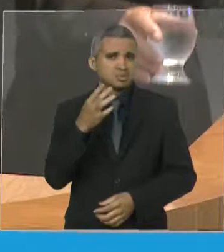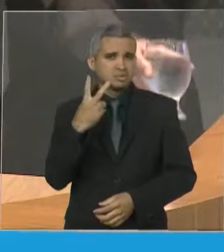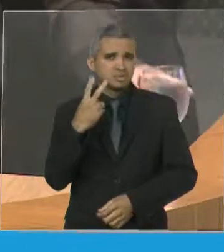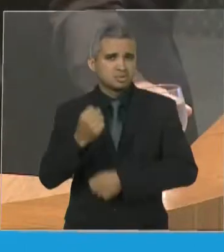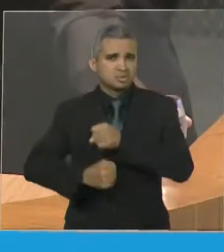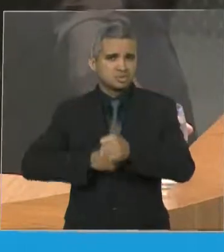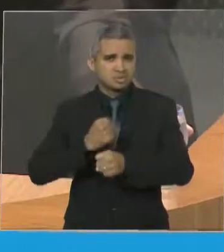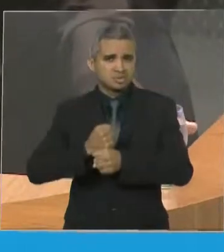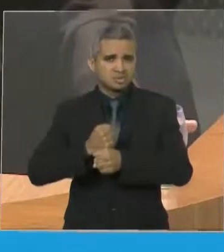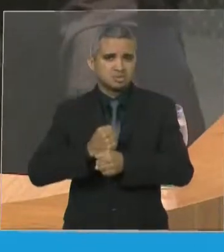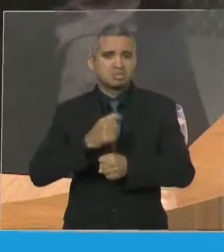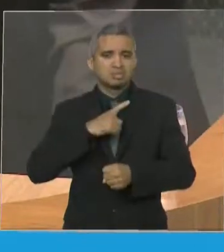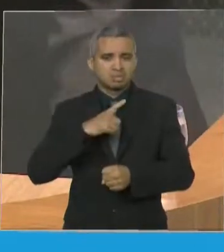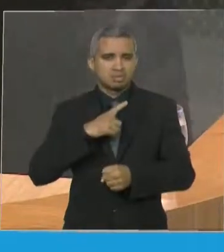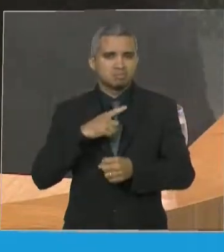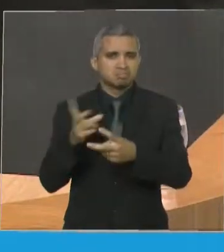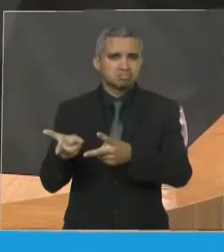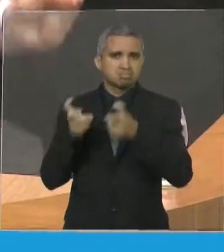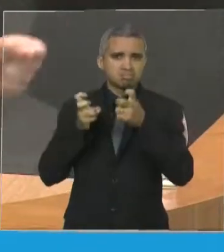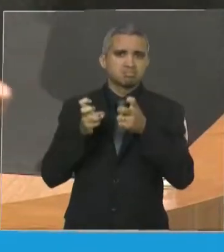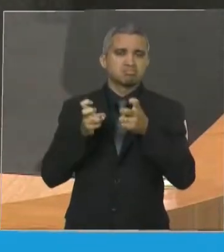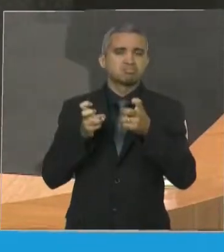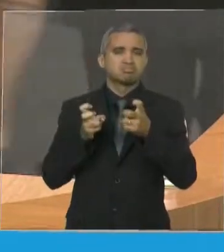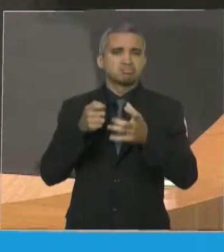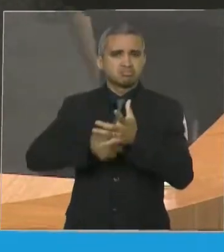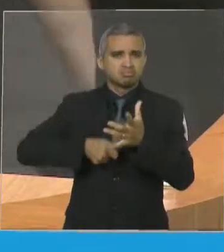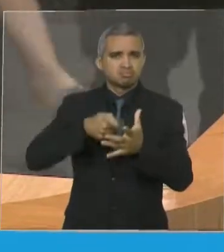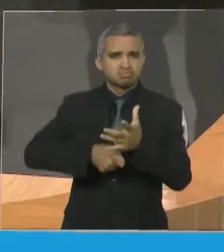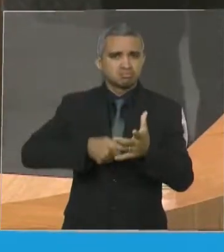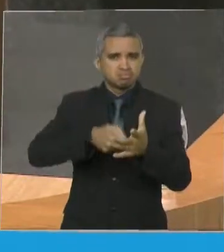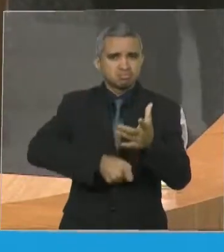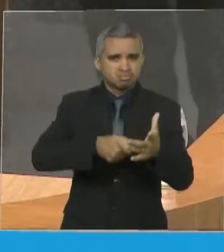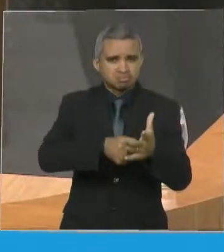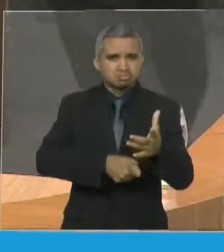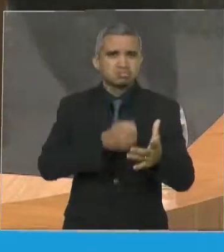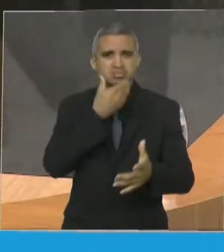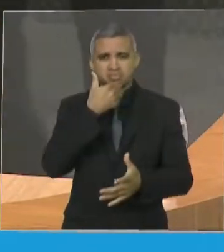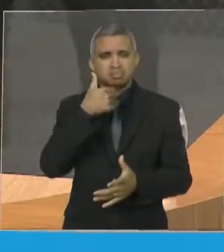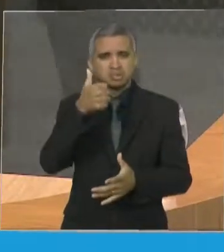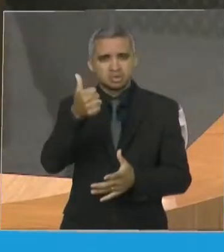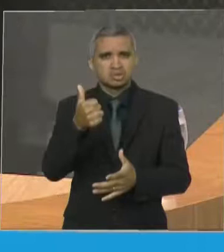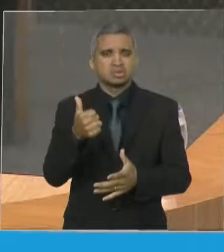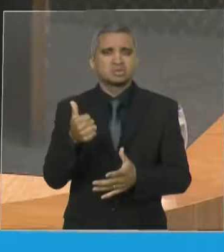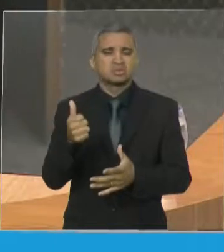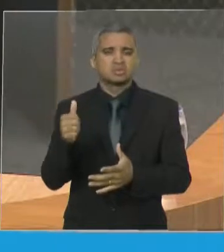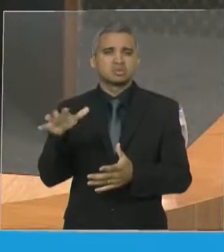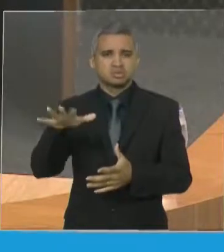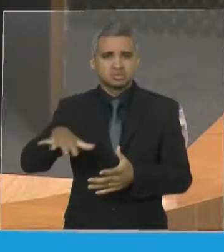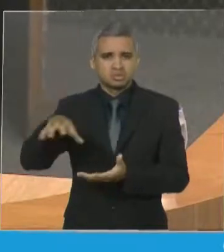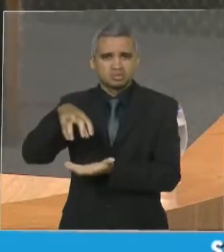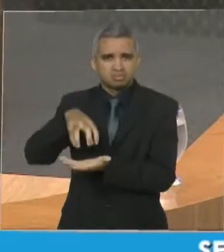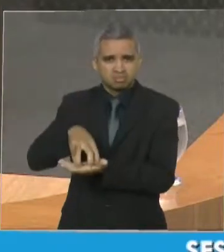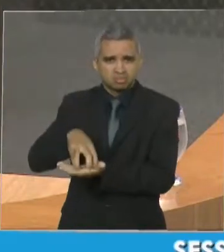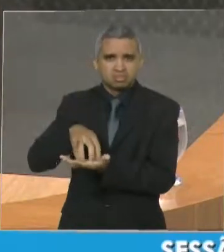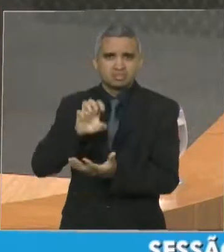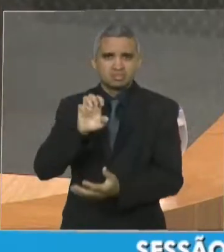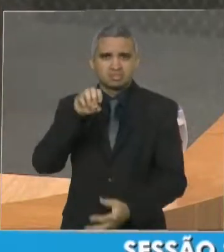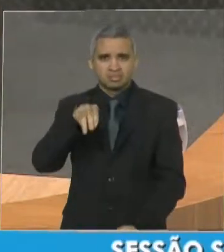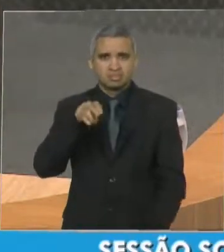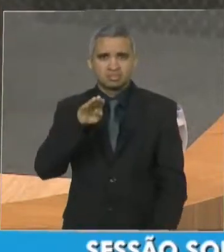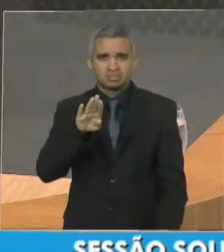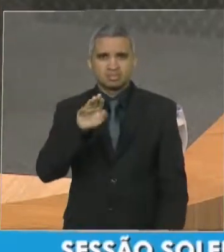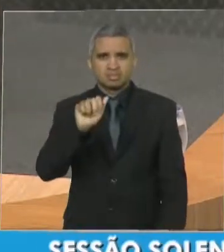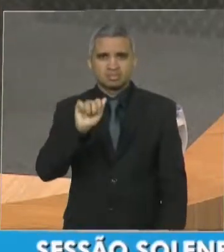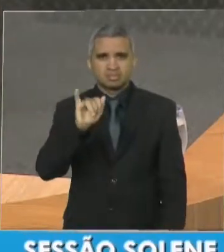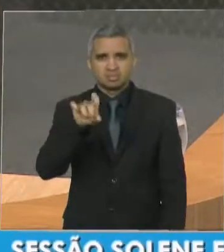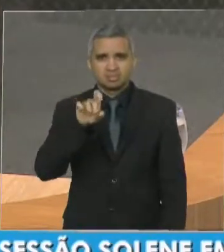nós temos agora um reconhecimento, uma militância muito mais intensa da Embaixada de Israel no